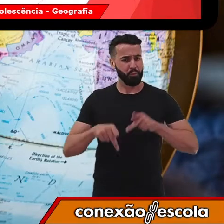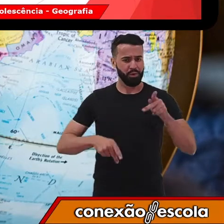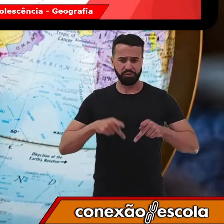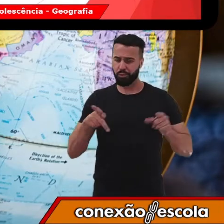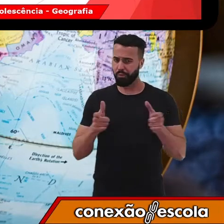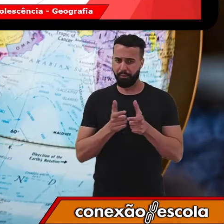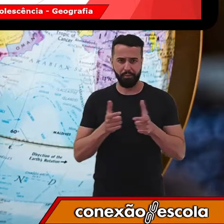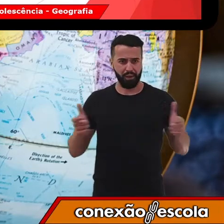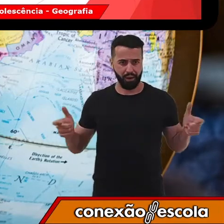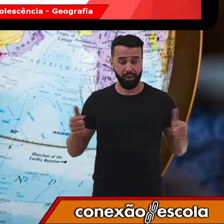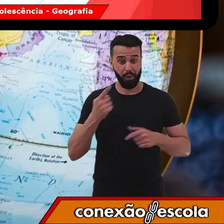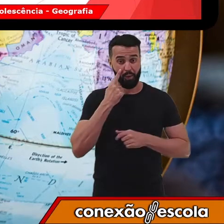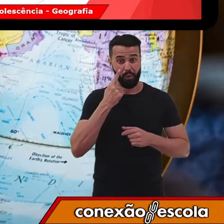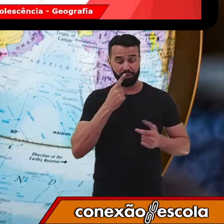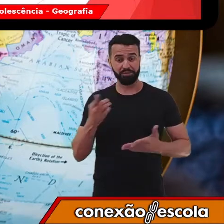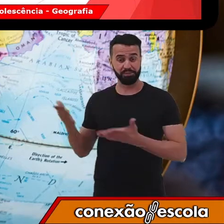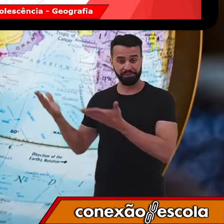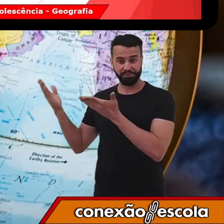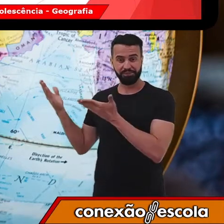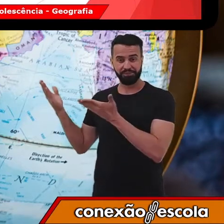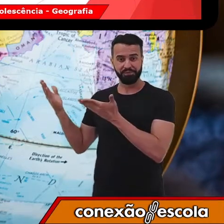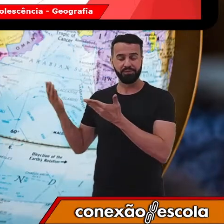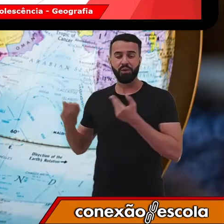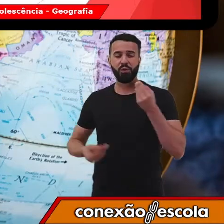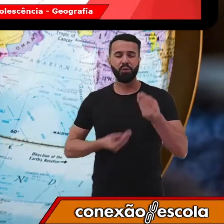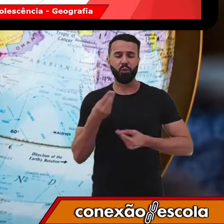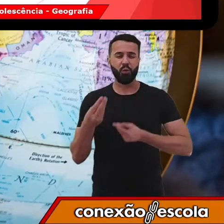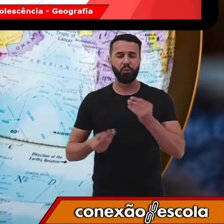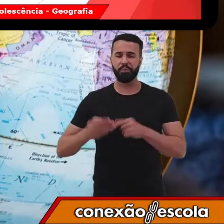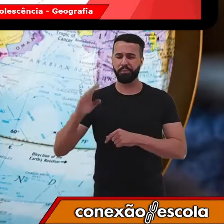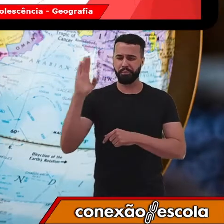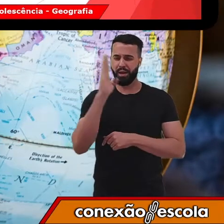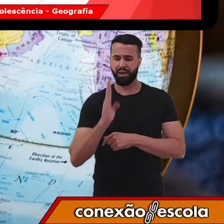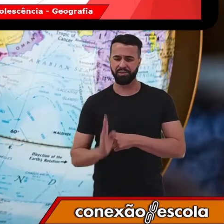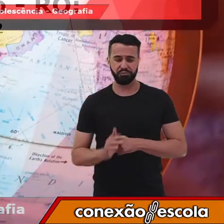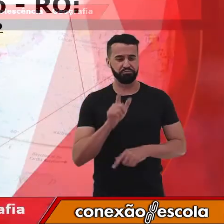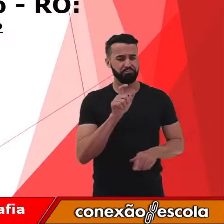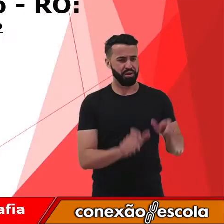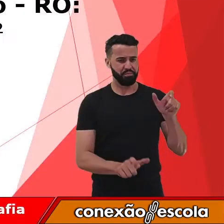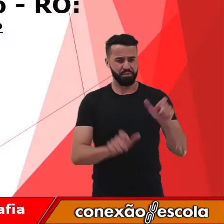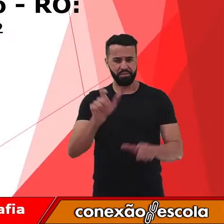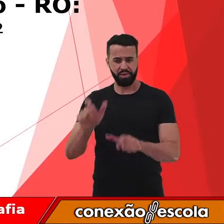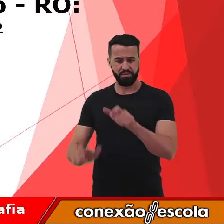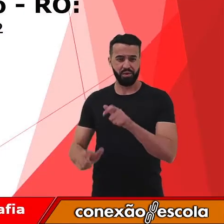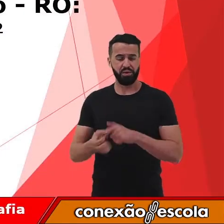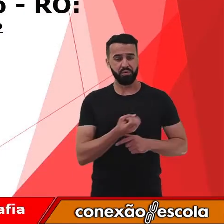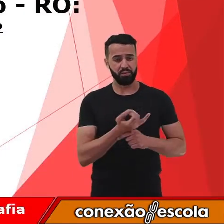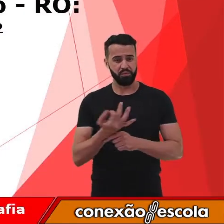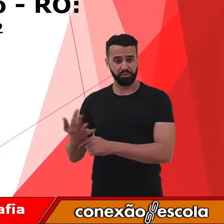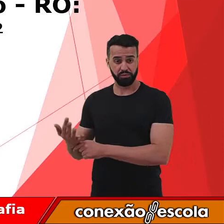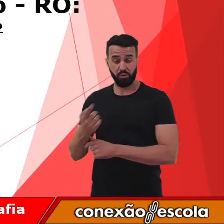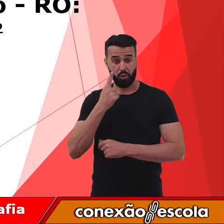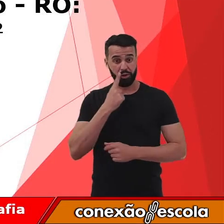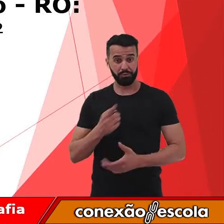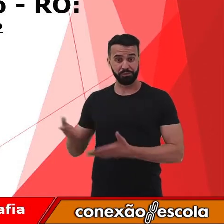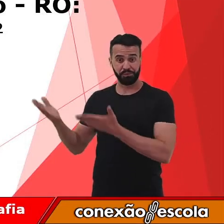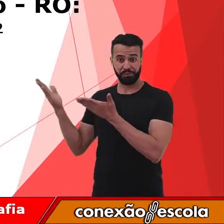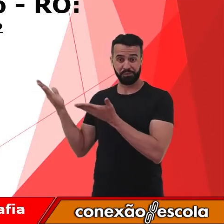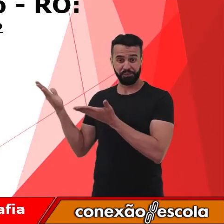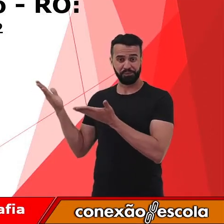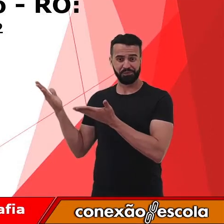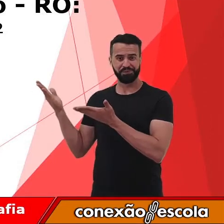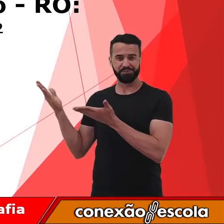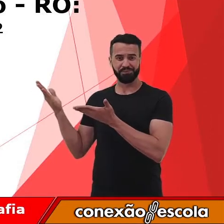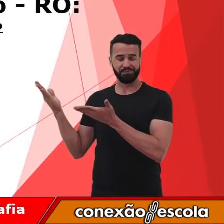liga nesse mapa sobre a densidade demográfica brasileira que apresenta como a nossa